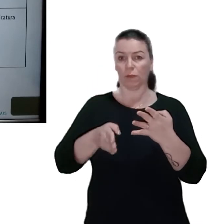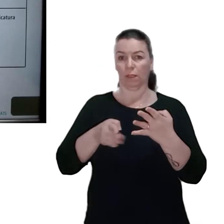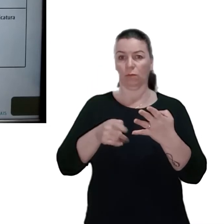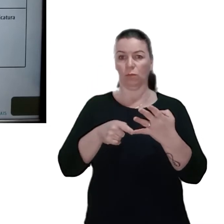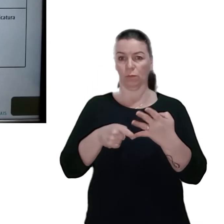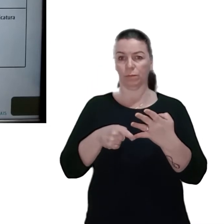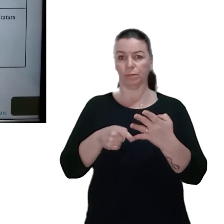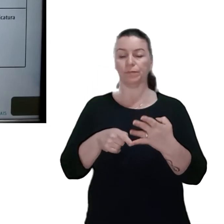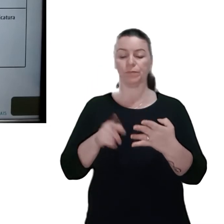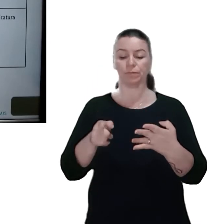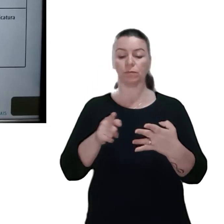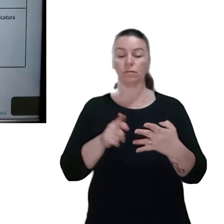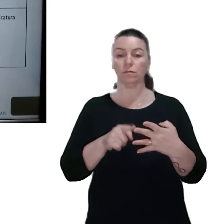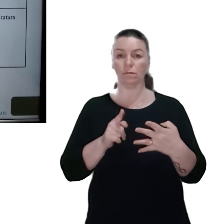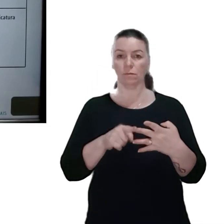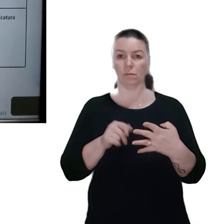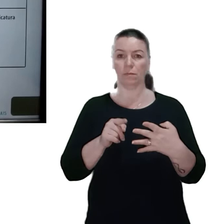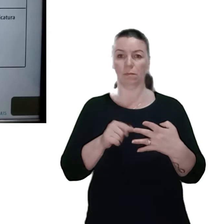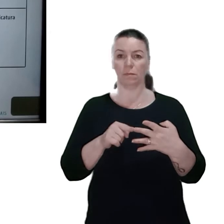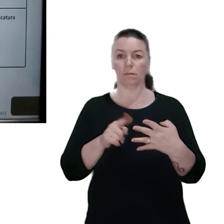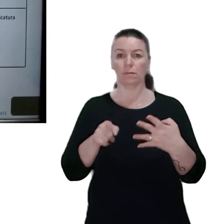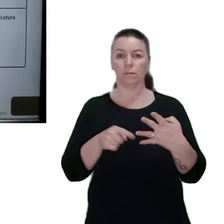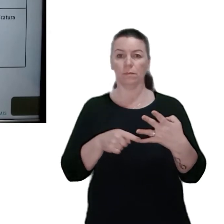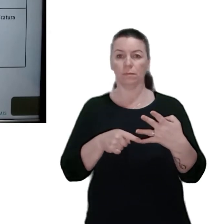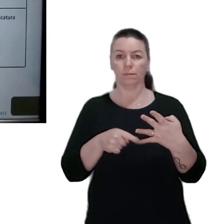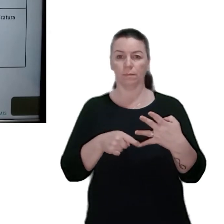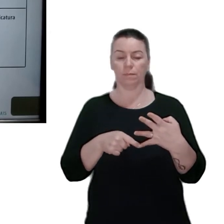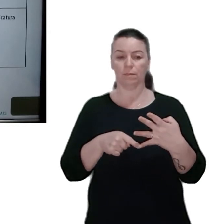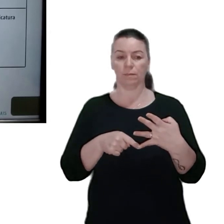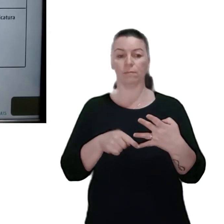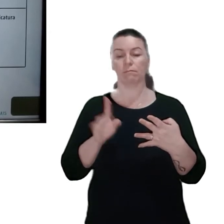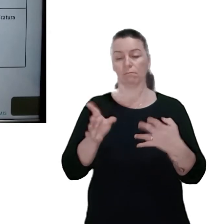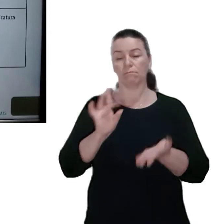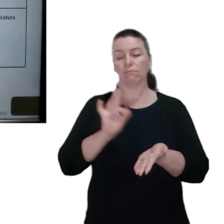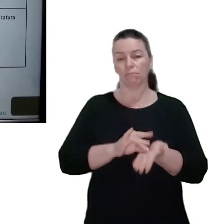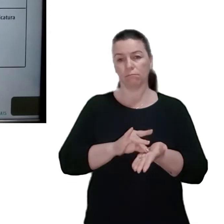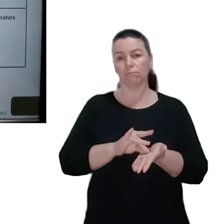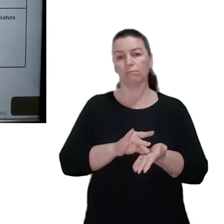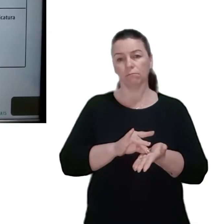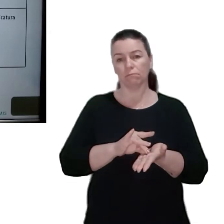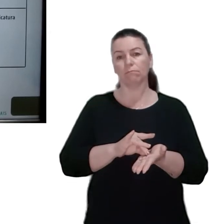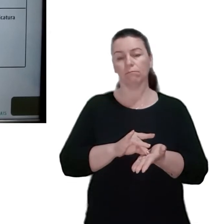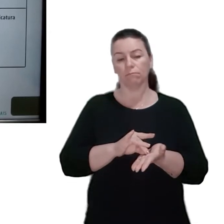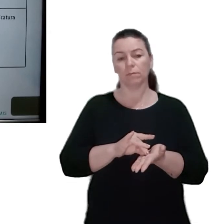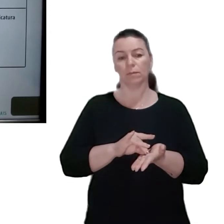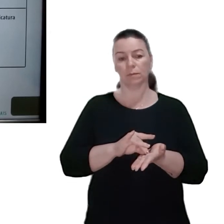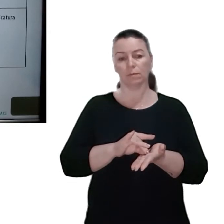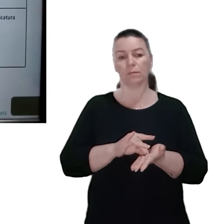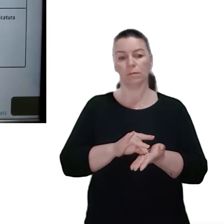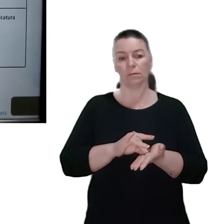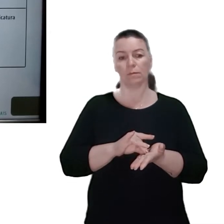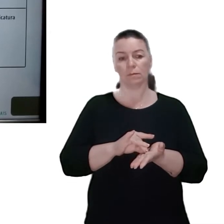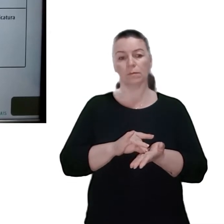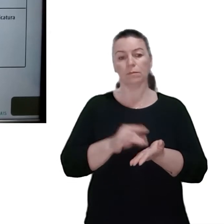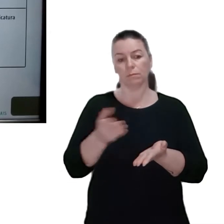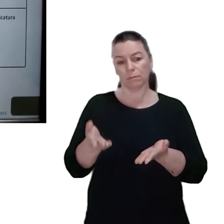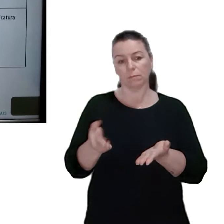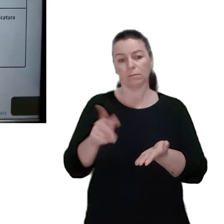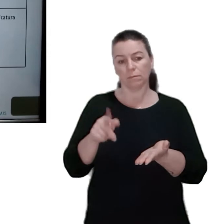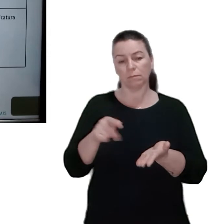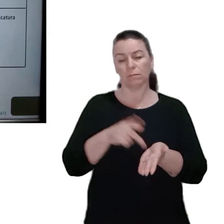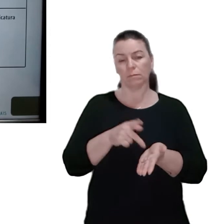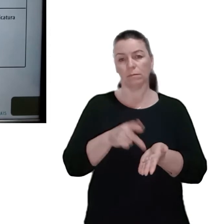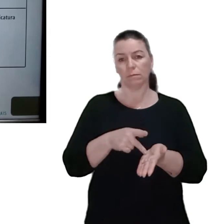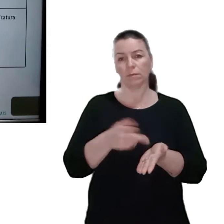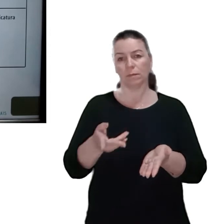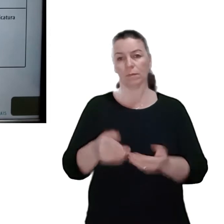verdade. Declaração de Beto, foi Daniela, ou seja, confirmado. Estamos considerando que foi Daniela, então é